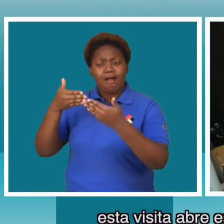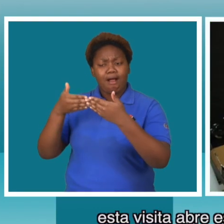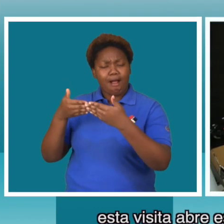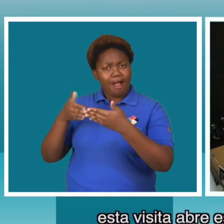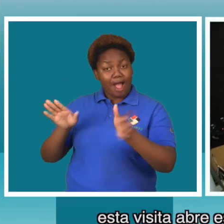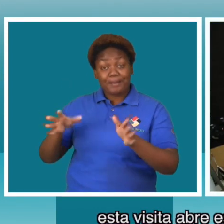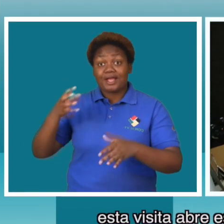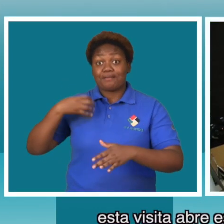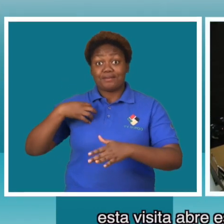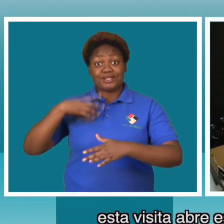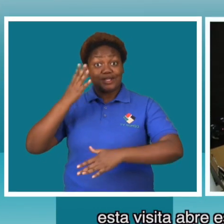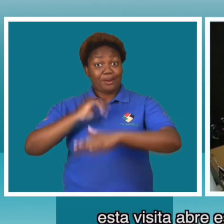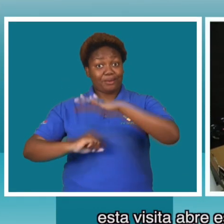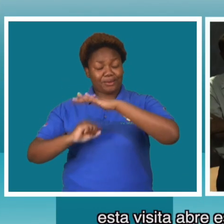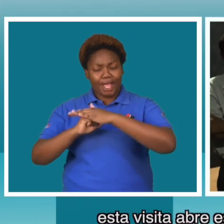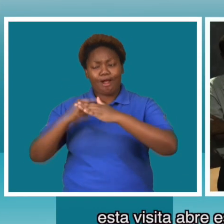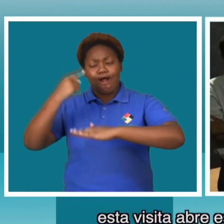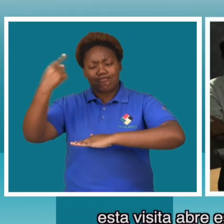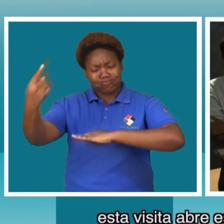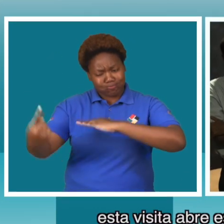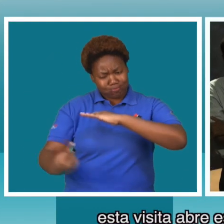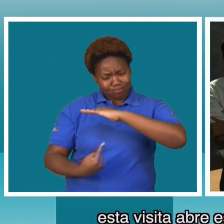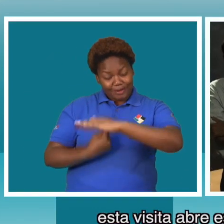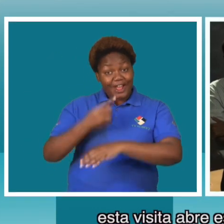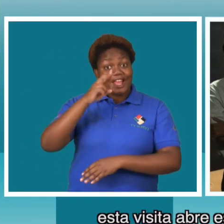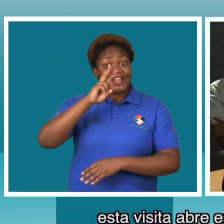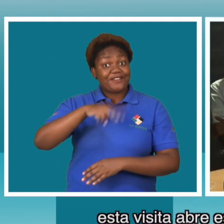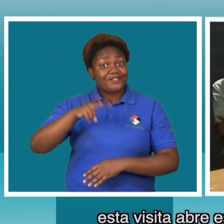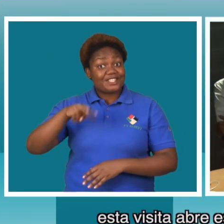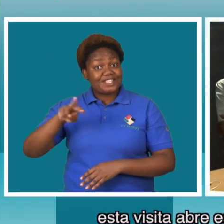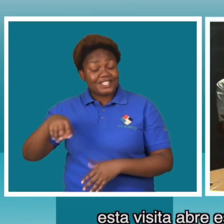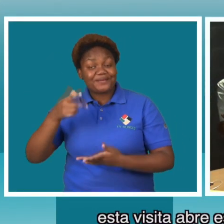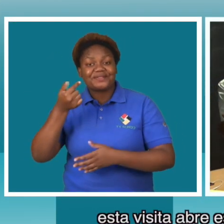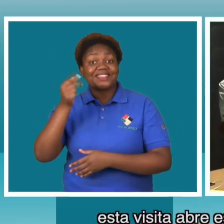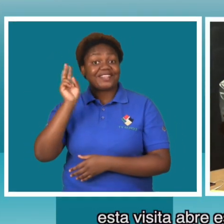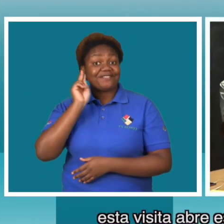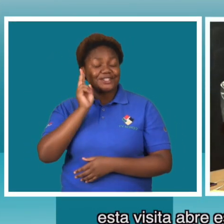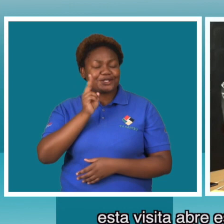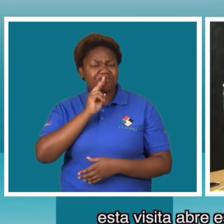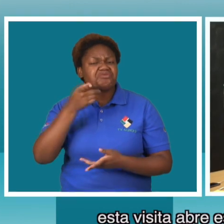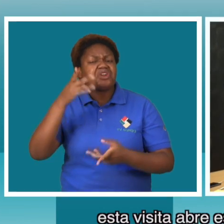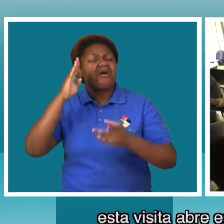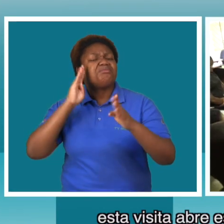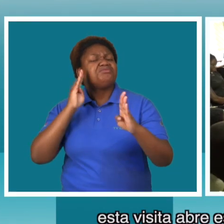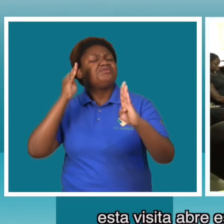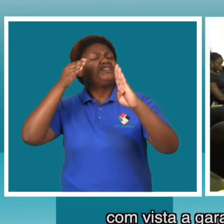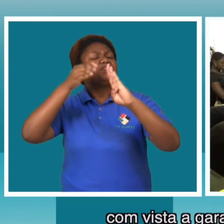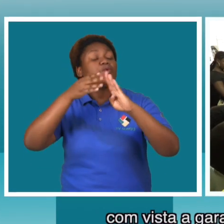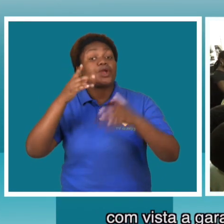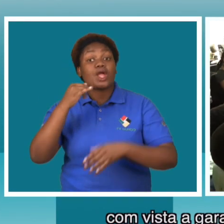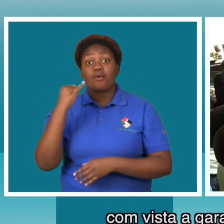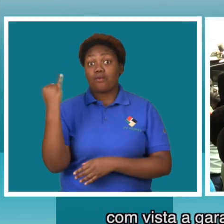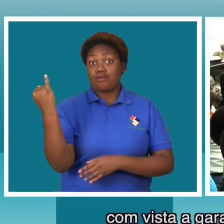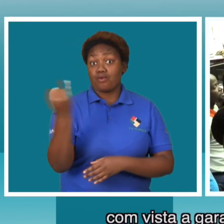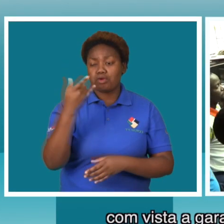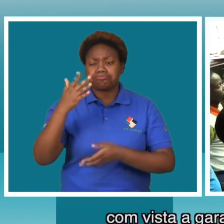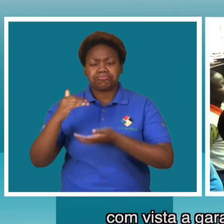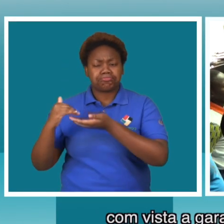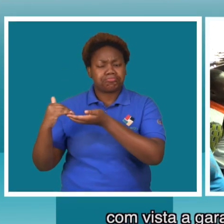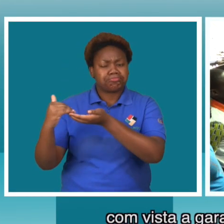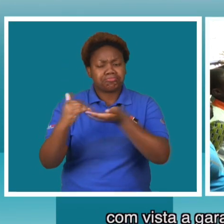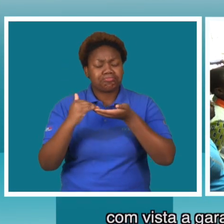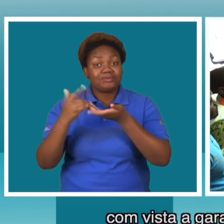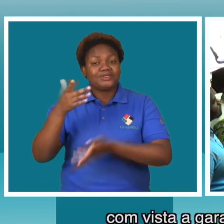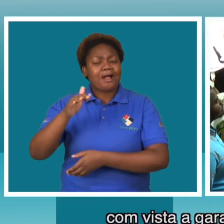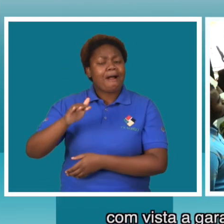Surdo, esta visita abre espaço para o estabelecimento de parcerias entre as duas instituições, com vista a garantir,